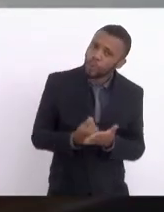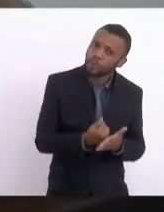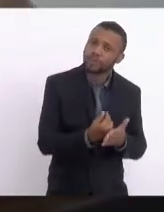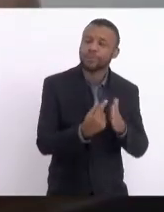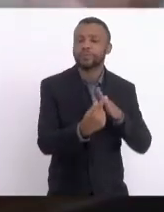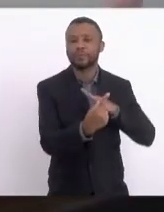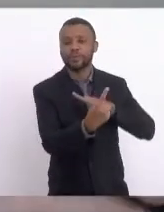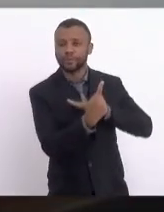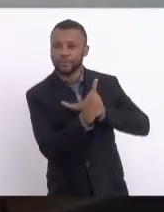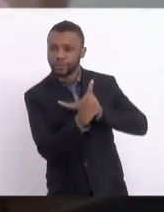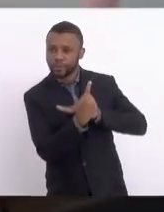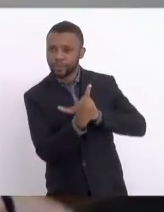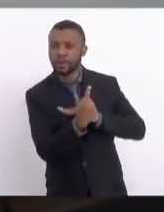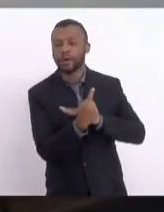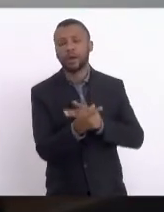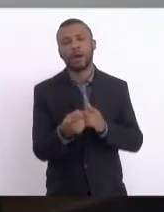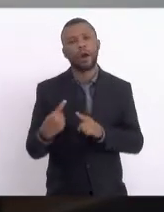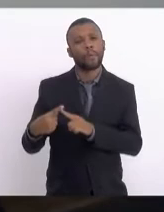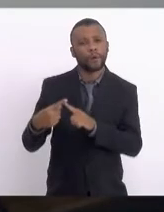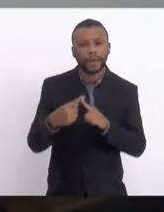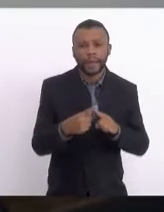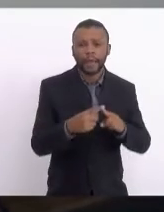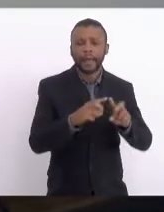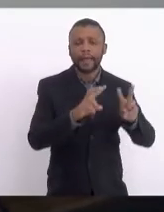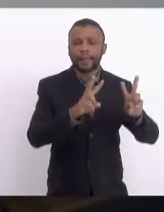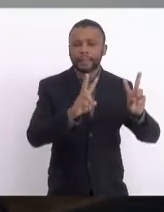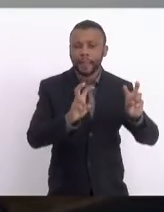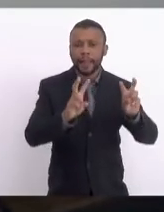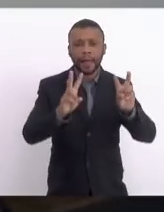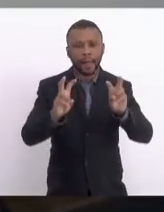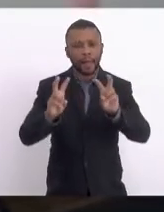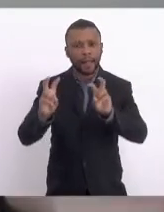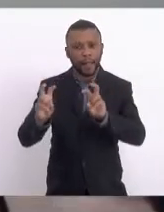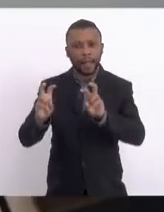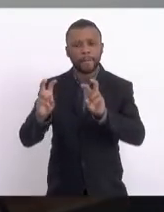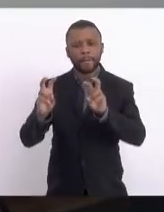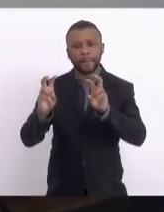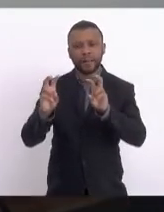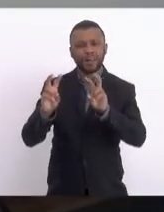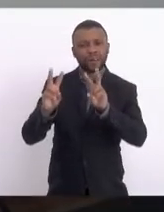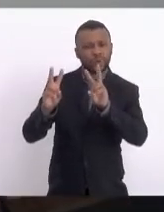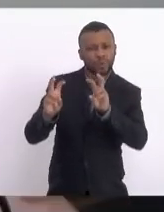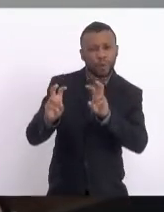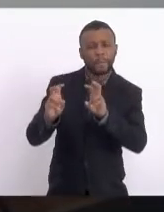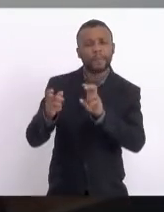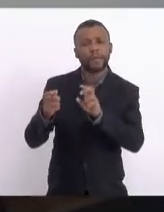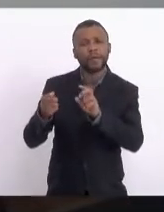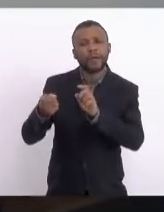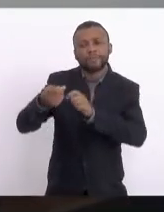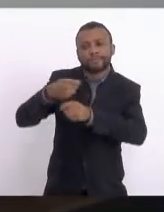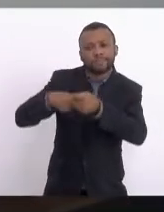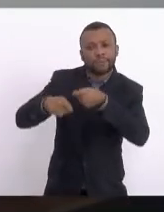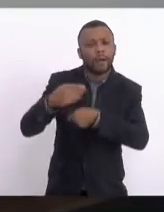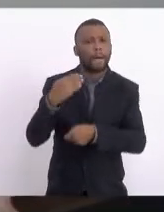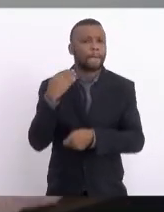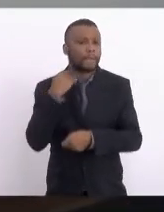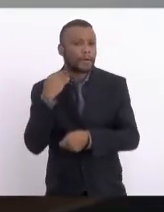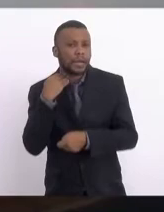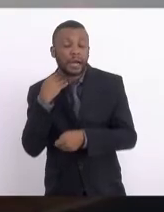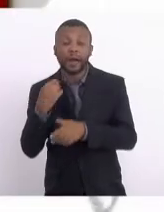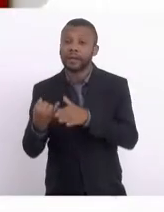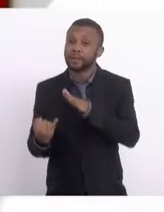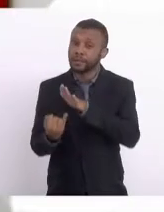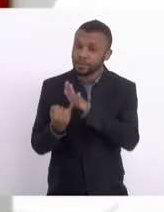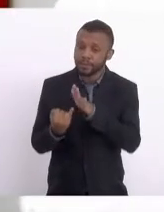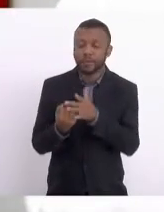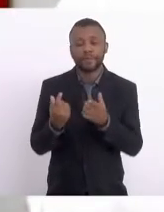porque matérias relacionadas a atividades bancárias, atividades das instituições bancárias e financeiras,